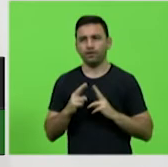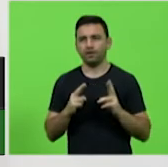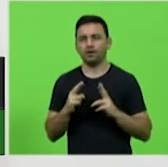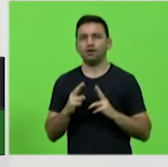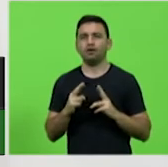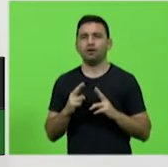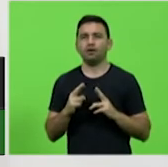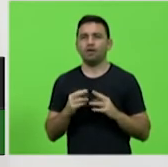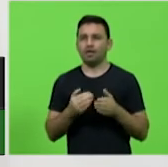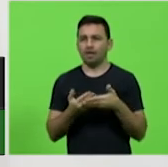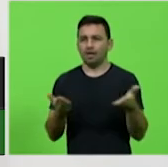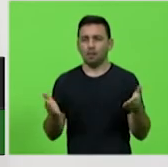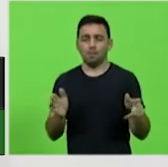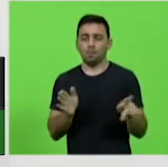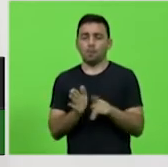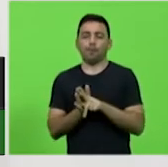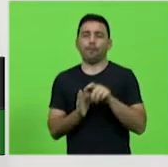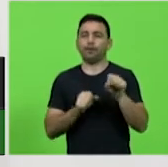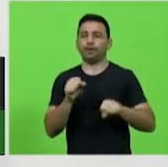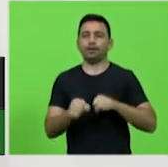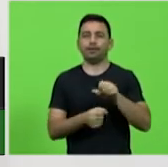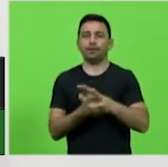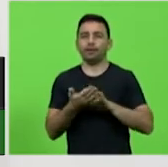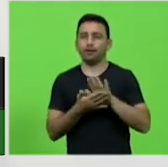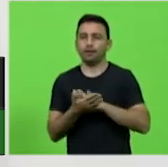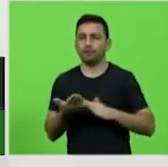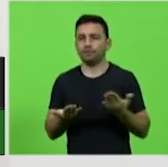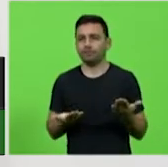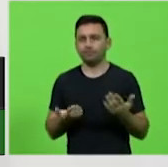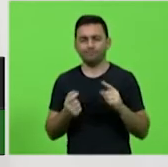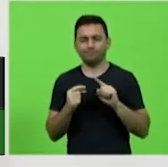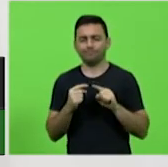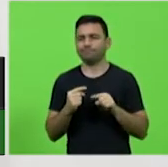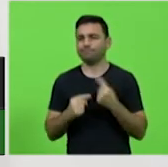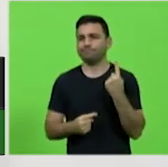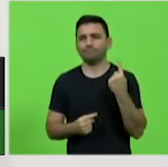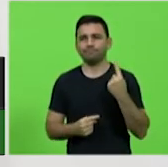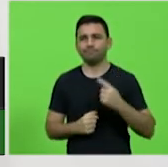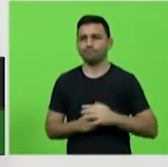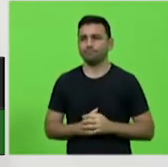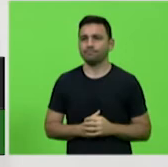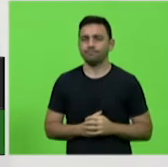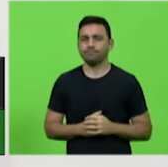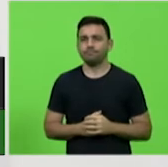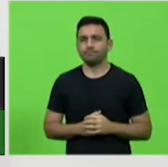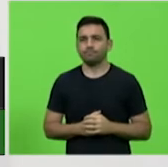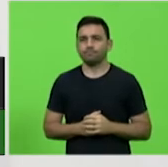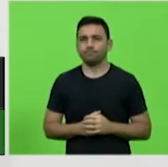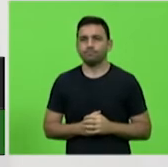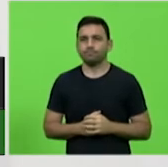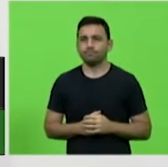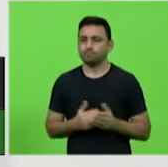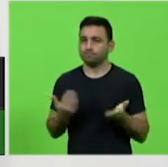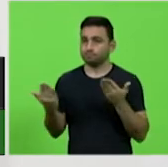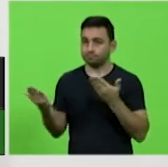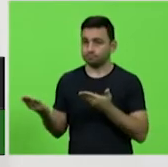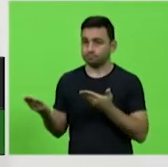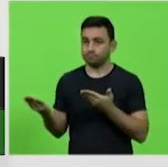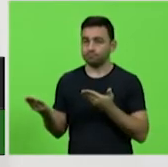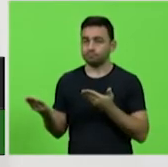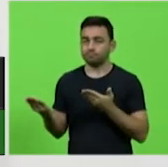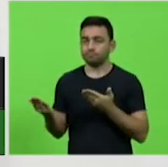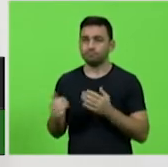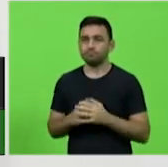De que rodovia não é para ciclistas. Mas muito infeliz. É sim. Concedo a palavra.